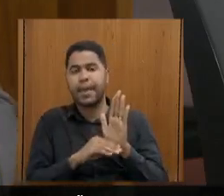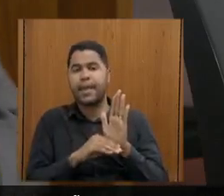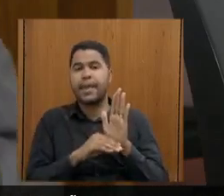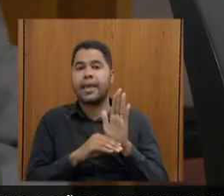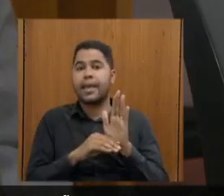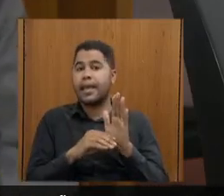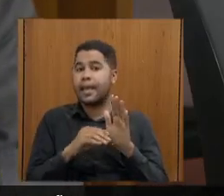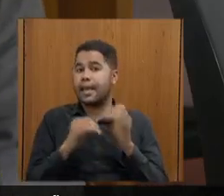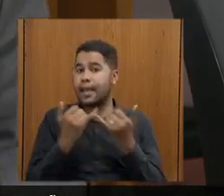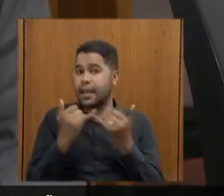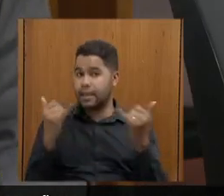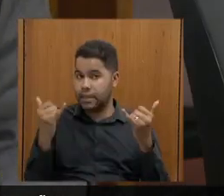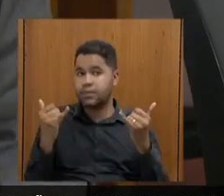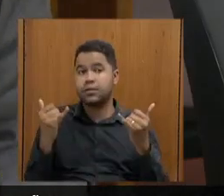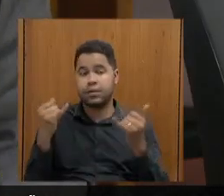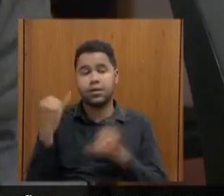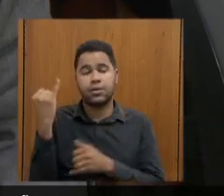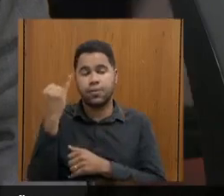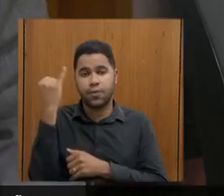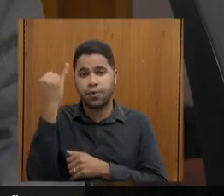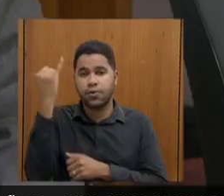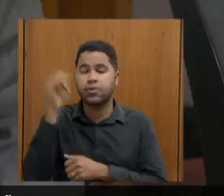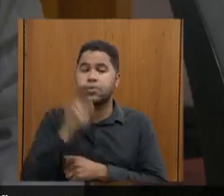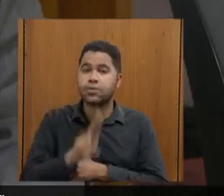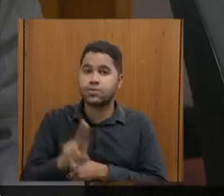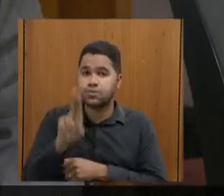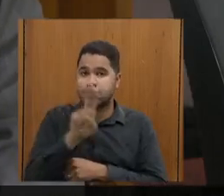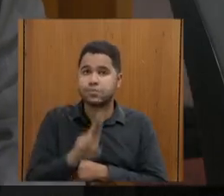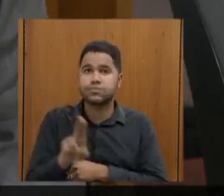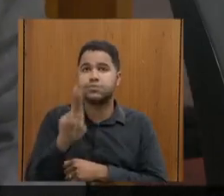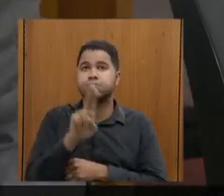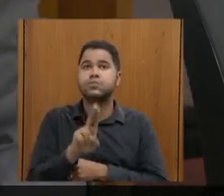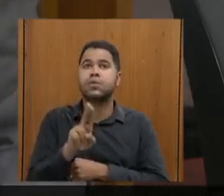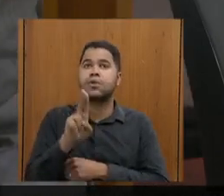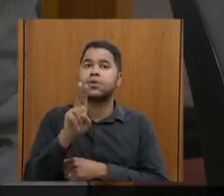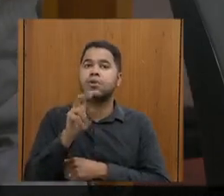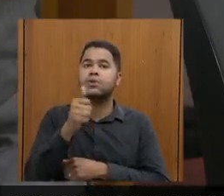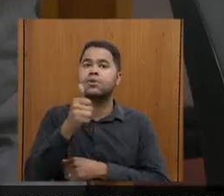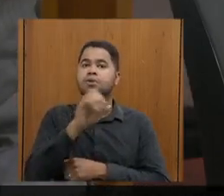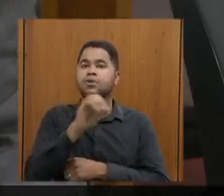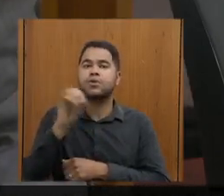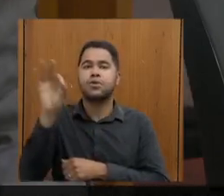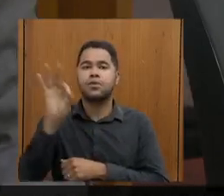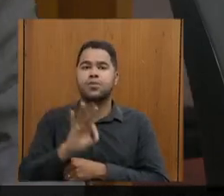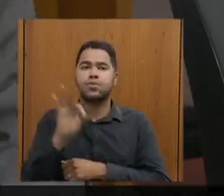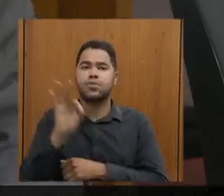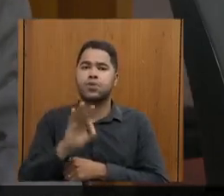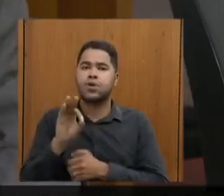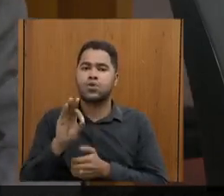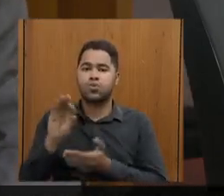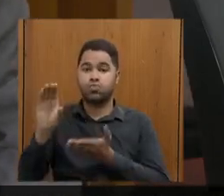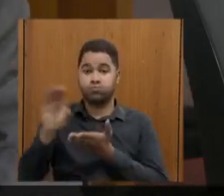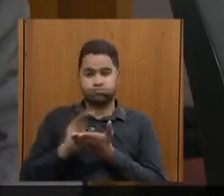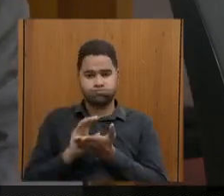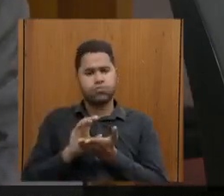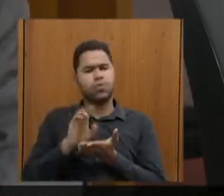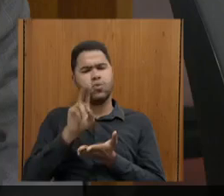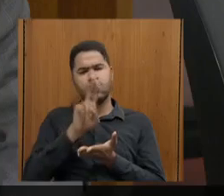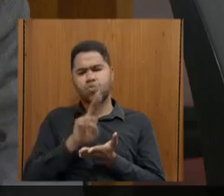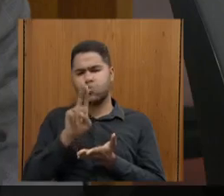acho que aqui pra tocar importante comentar que a gente tem usado sem por cento dos recursos tá então é